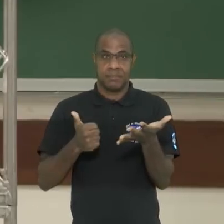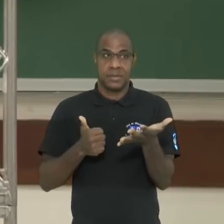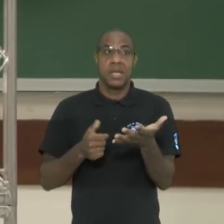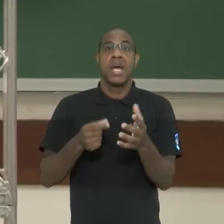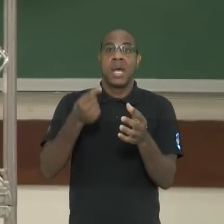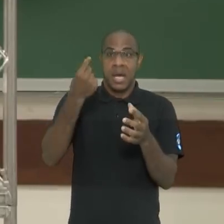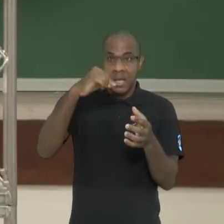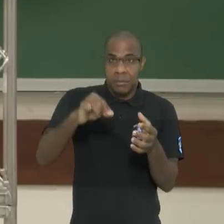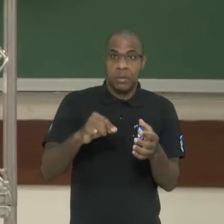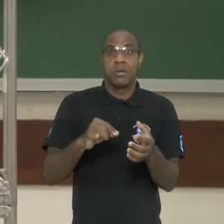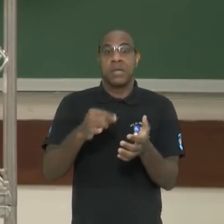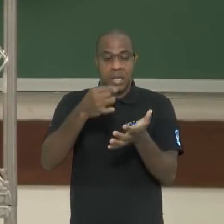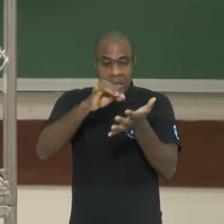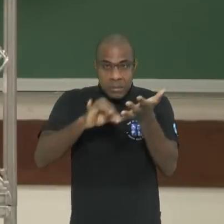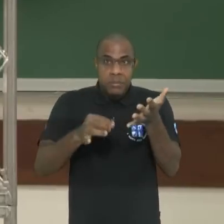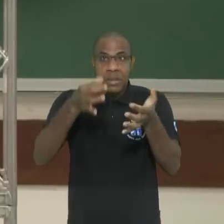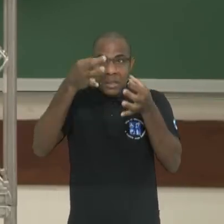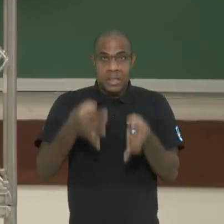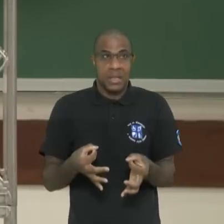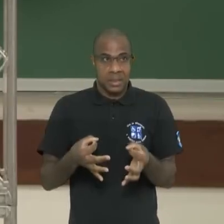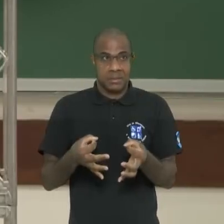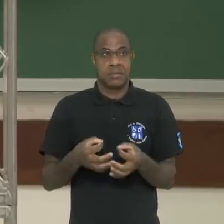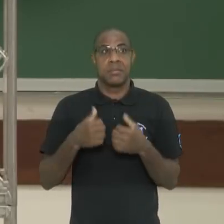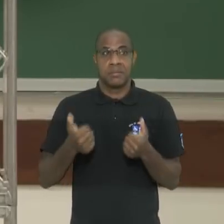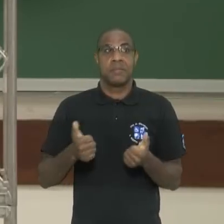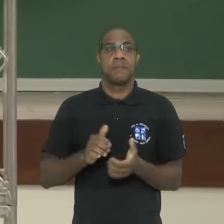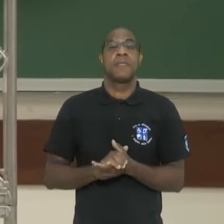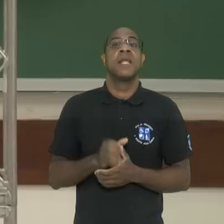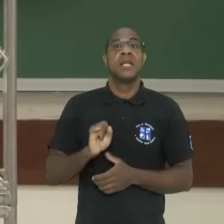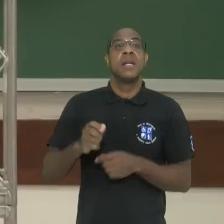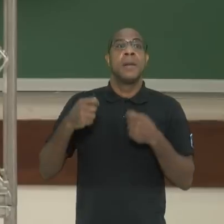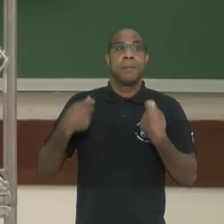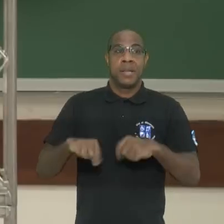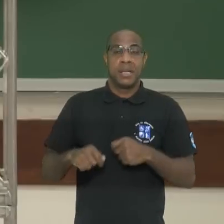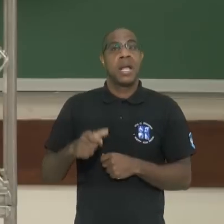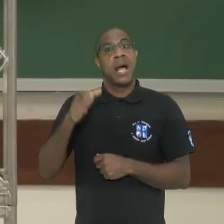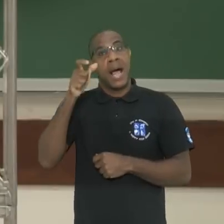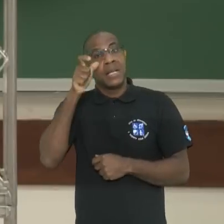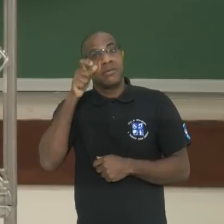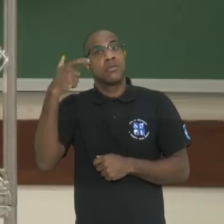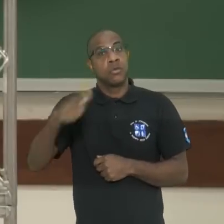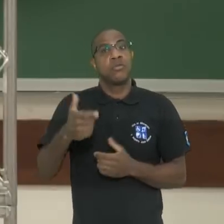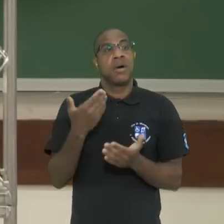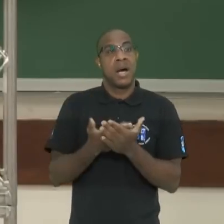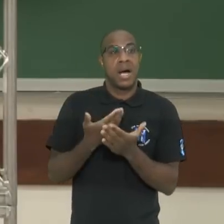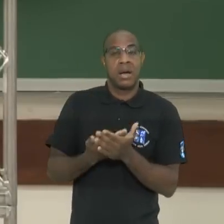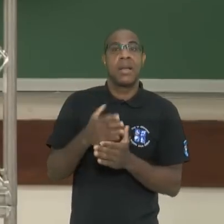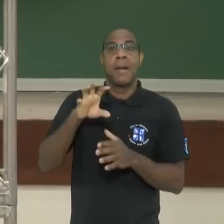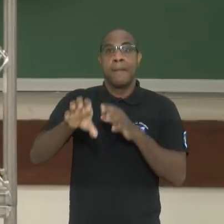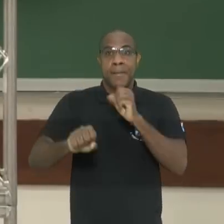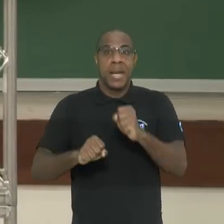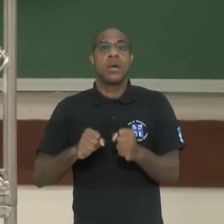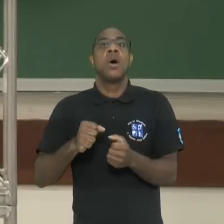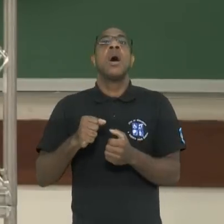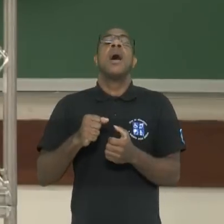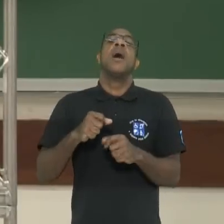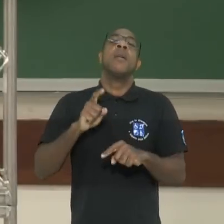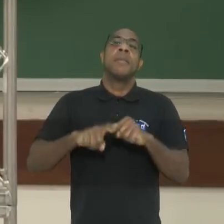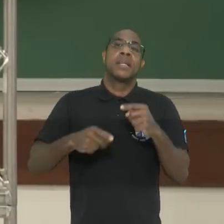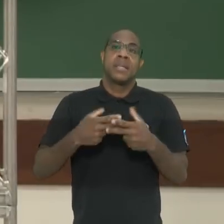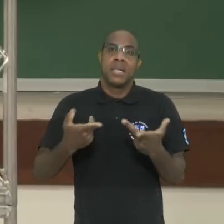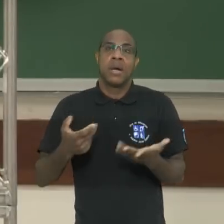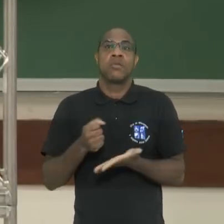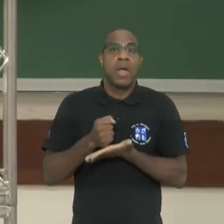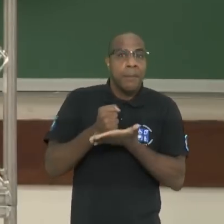correta, ok? Capricha na resposta, se for preciso, assiste de novo a aula, pega o material de apoio,